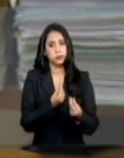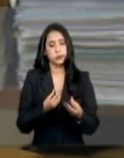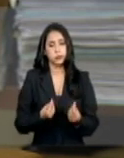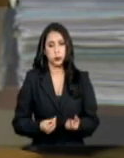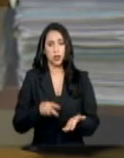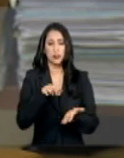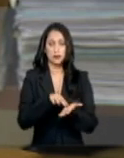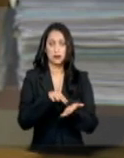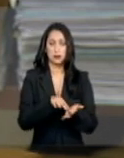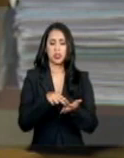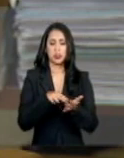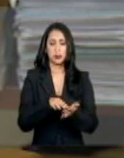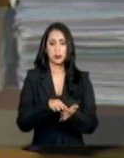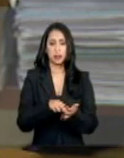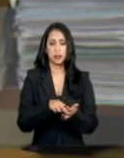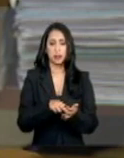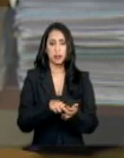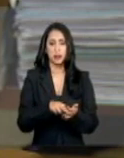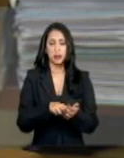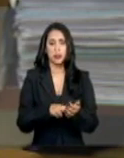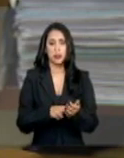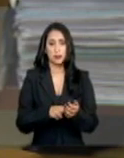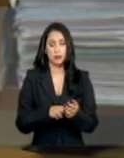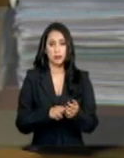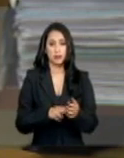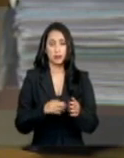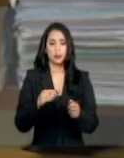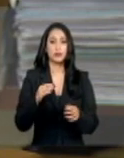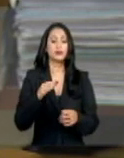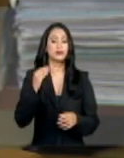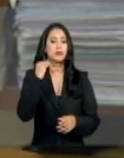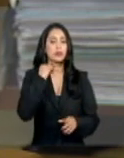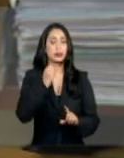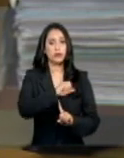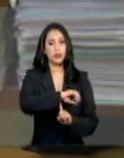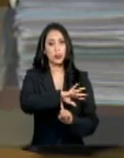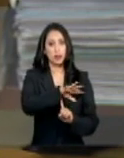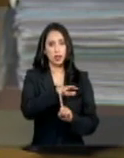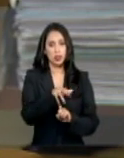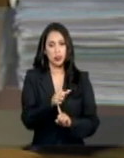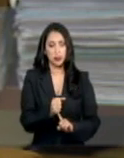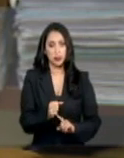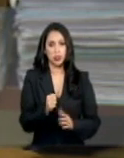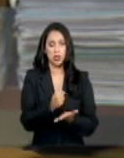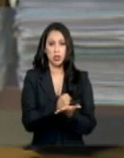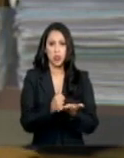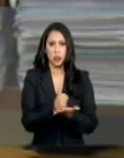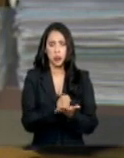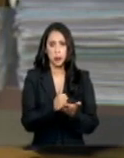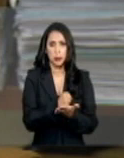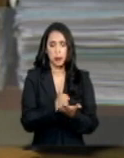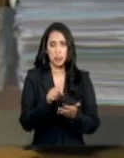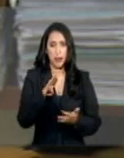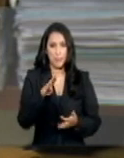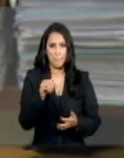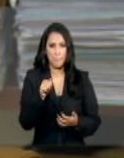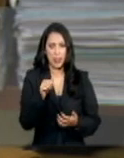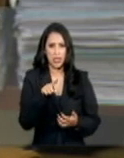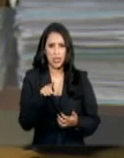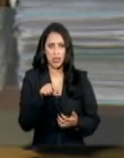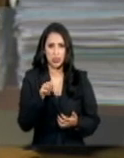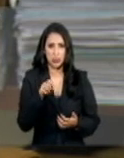dos dirigentes seus respectivos centrais bancos centrais a declaração dos princípios de basiléia que caracteriza a fonte